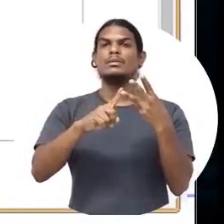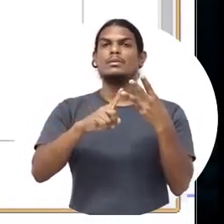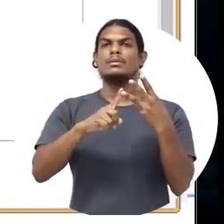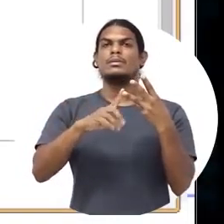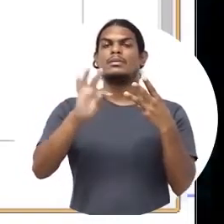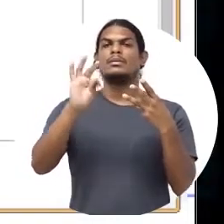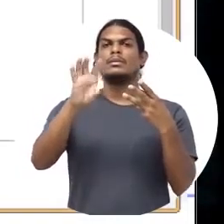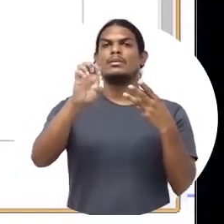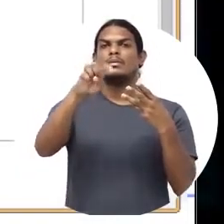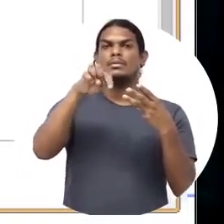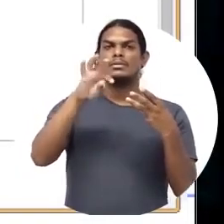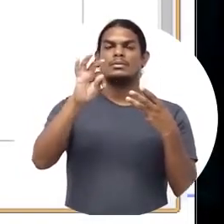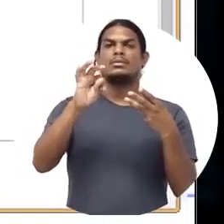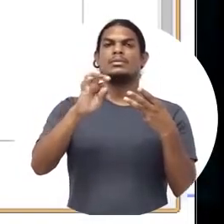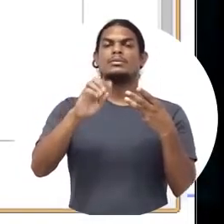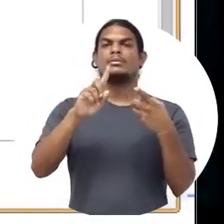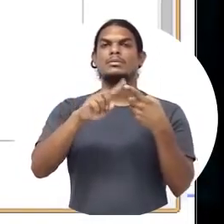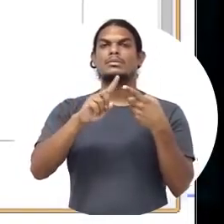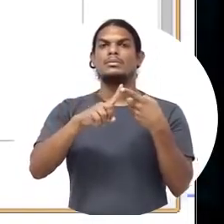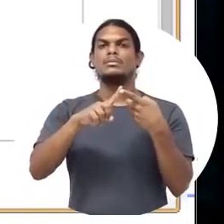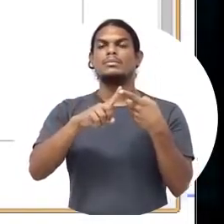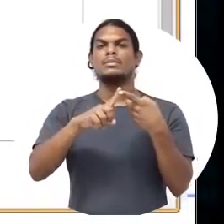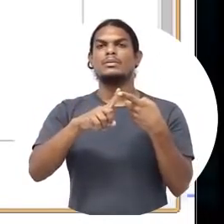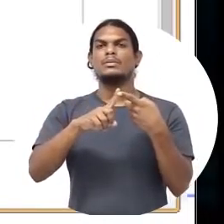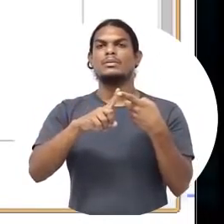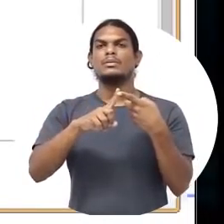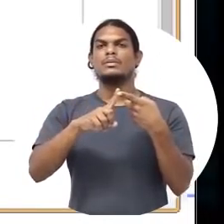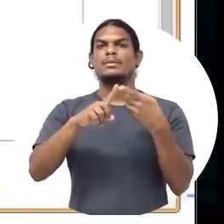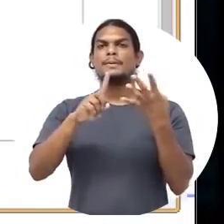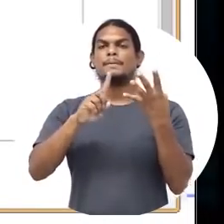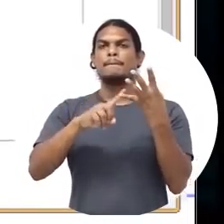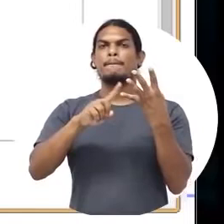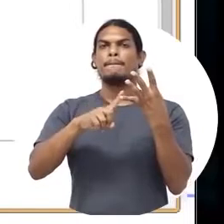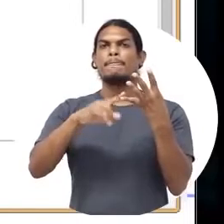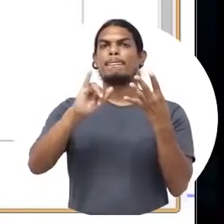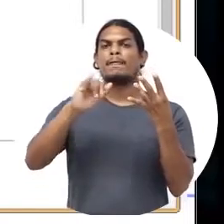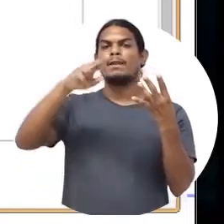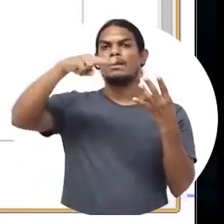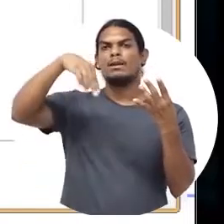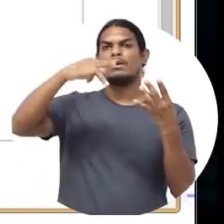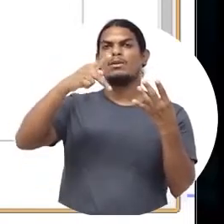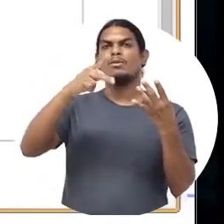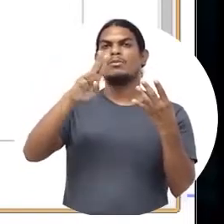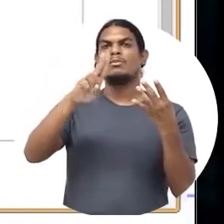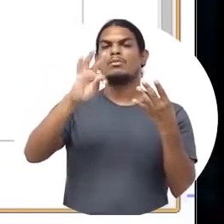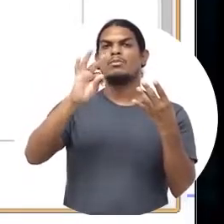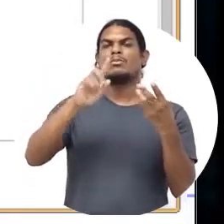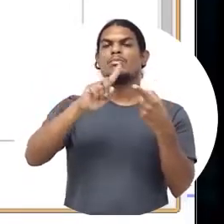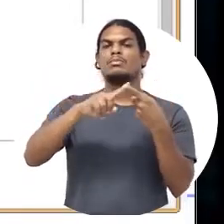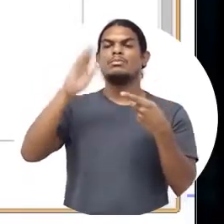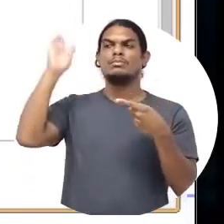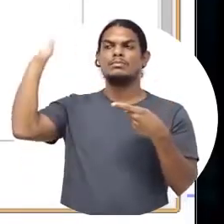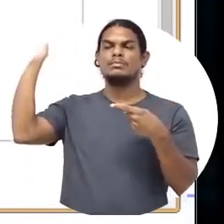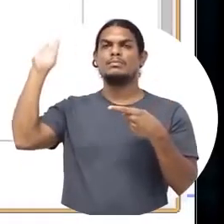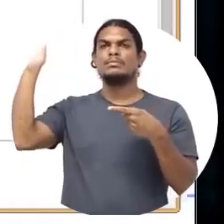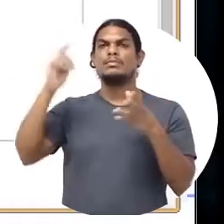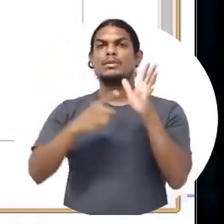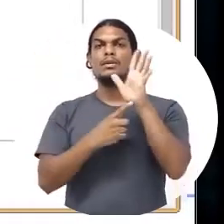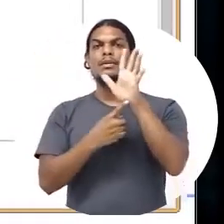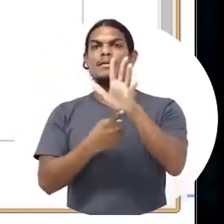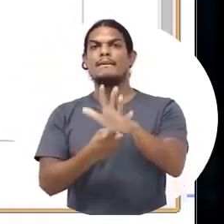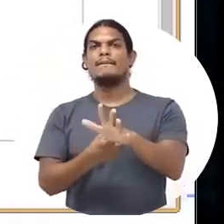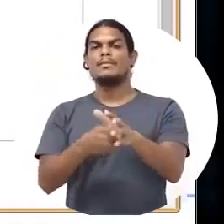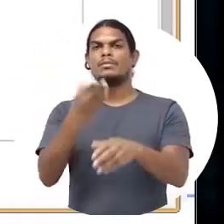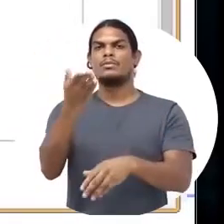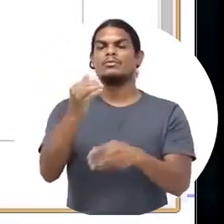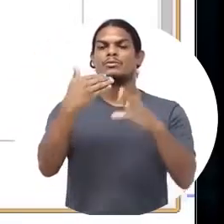text area, que tem uma tag de começo e fim, e o input type submit, que ele vai fazer, que ele mostra o botão